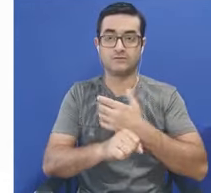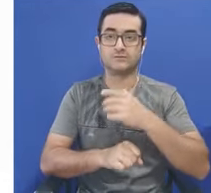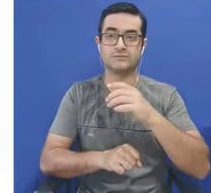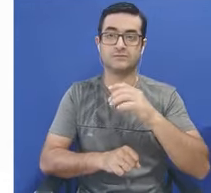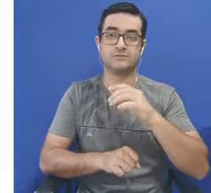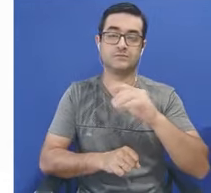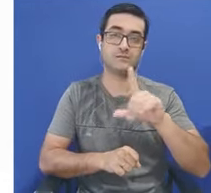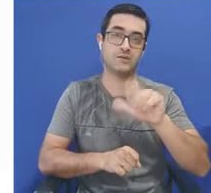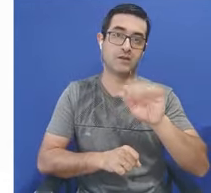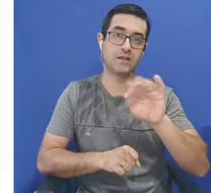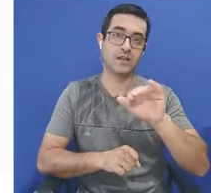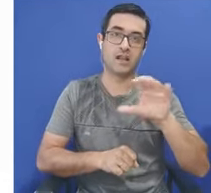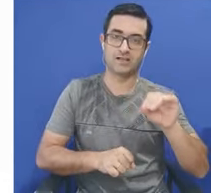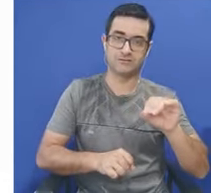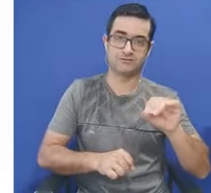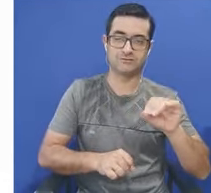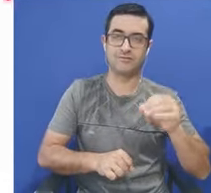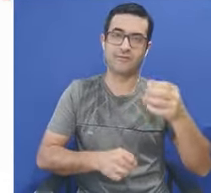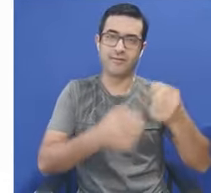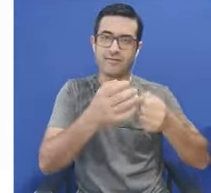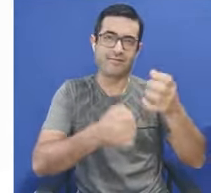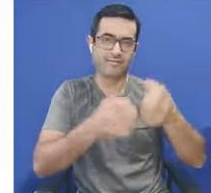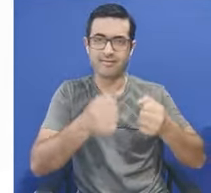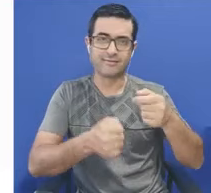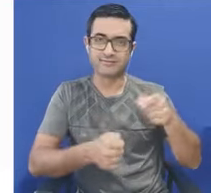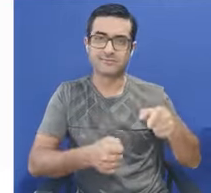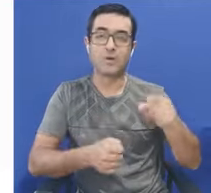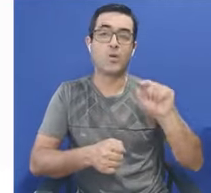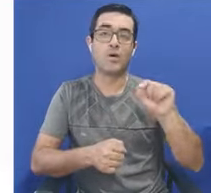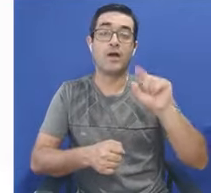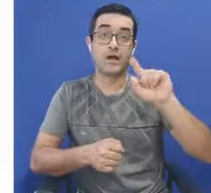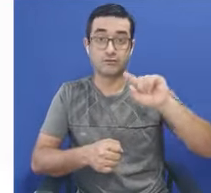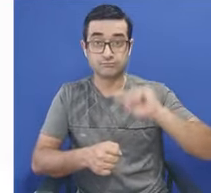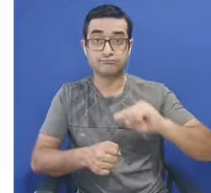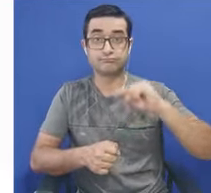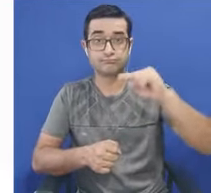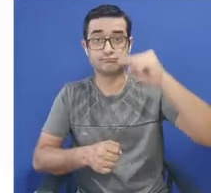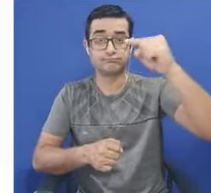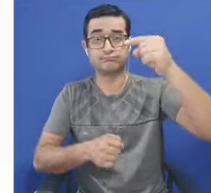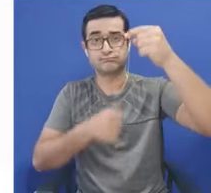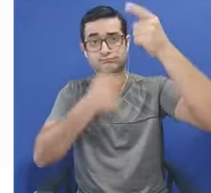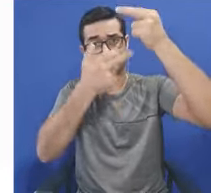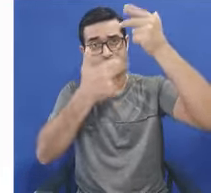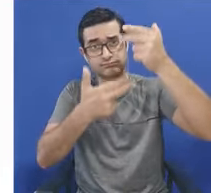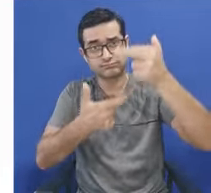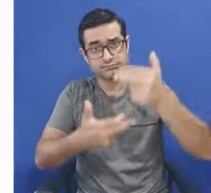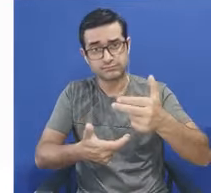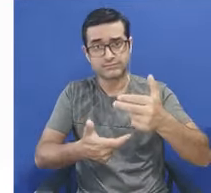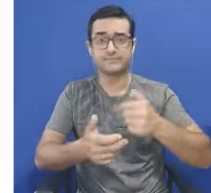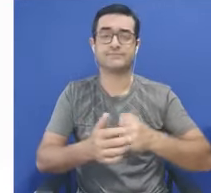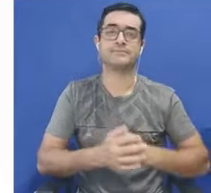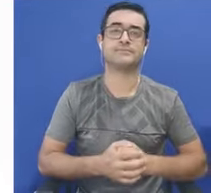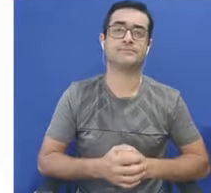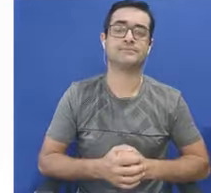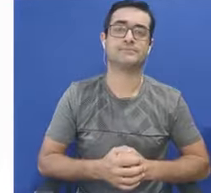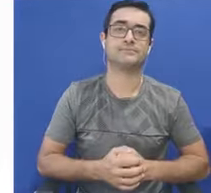azedo, ele também vai ter a mesma fórmula e a mesma relação entre os elementos. Ou